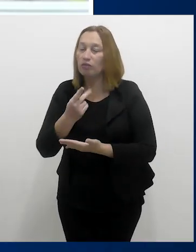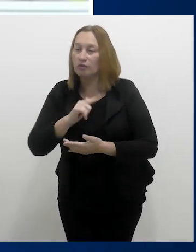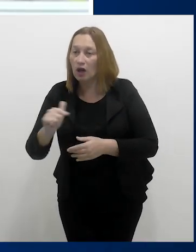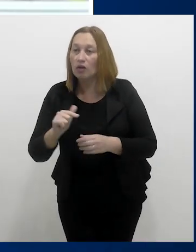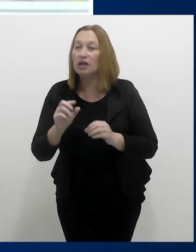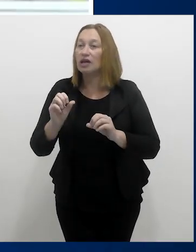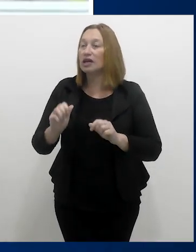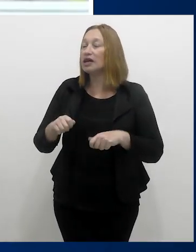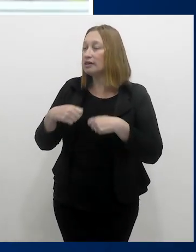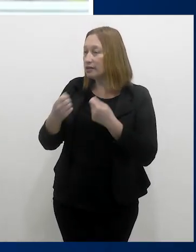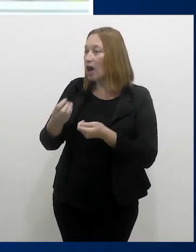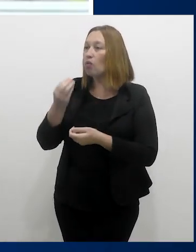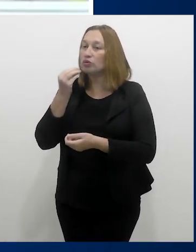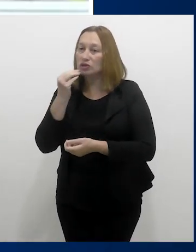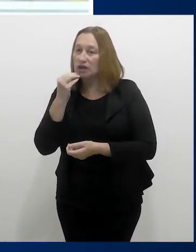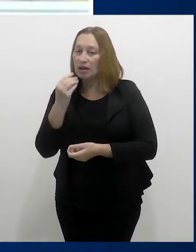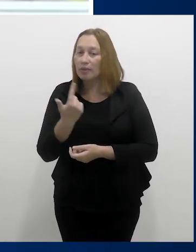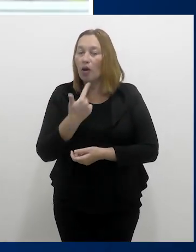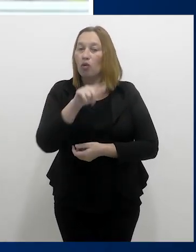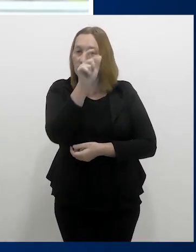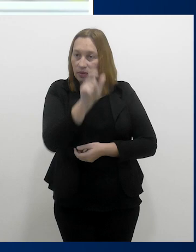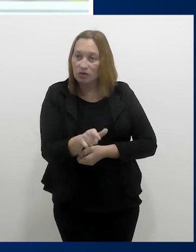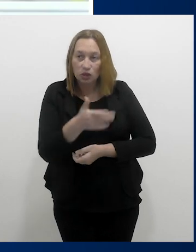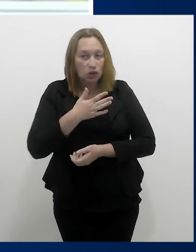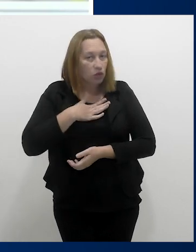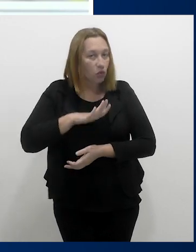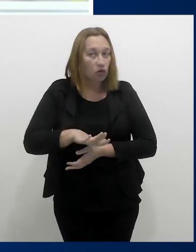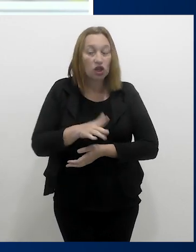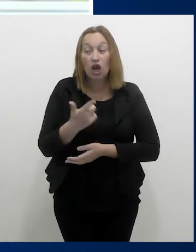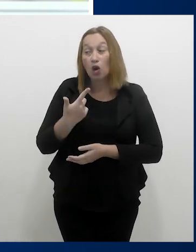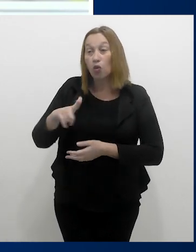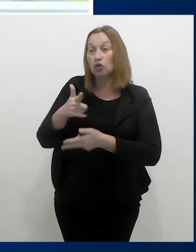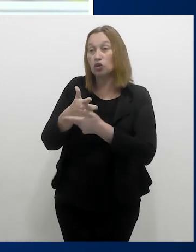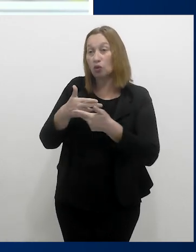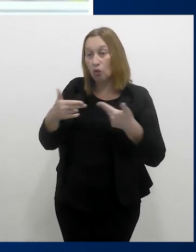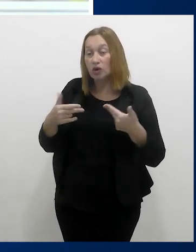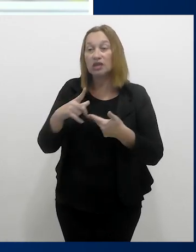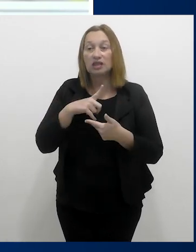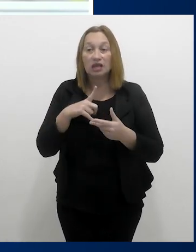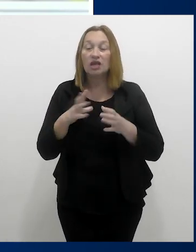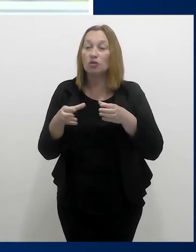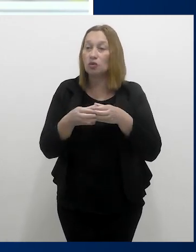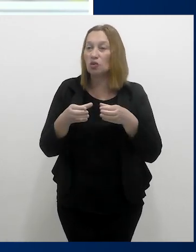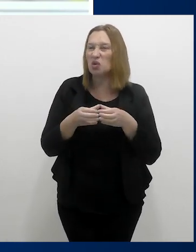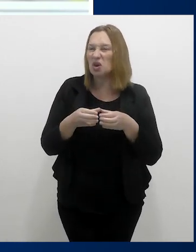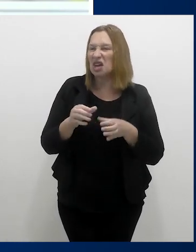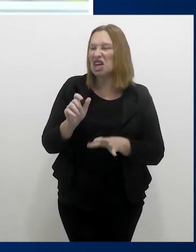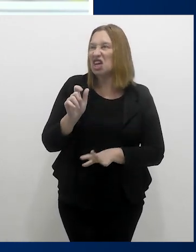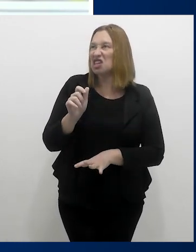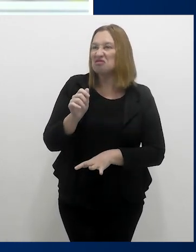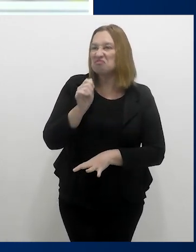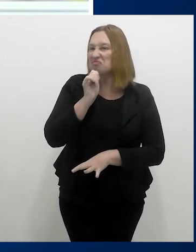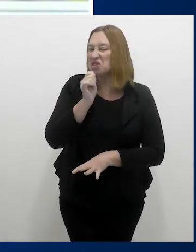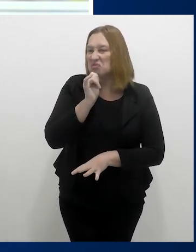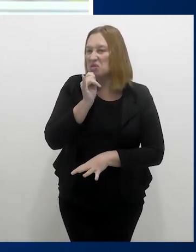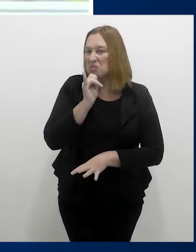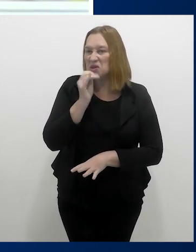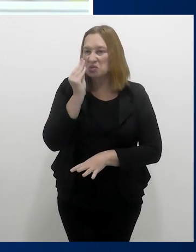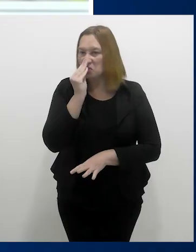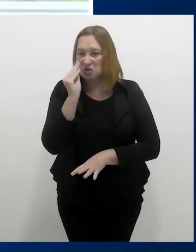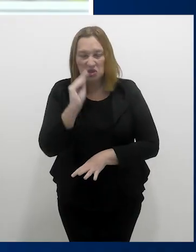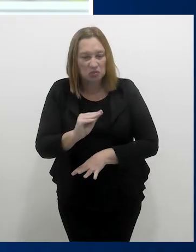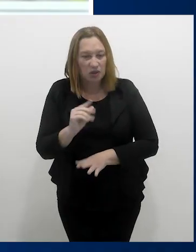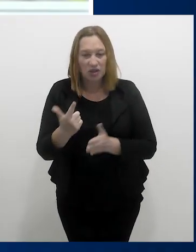e dar chance para o que não gosta também. Isso é uma outra coisa que a gente tem no nosso grupo, que ninguém faz cara feia para o